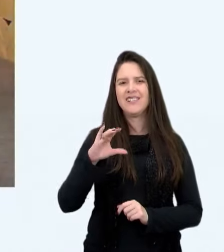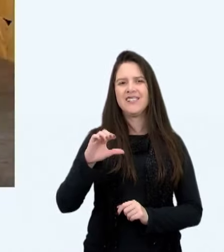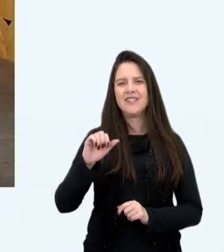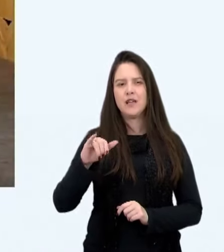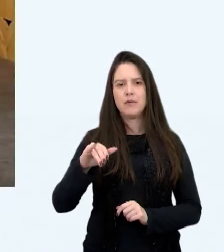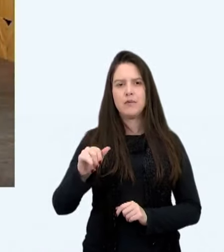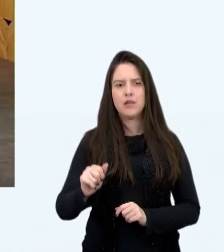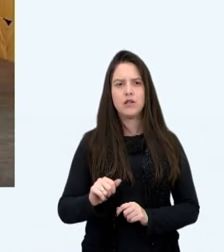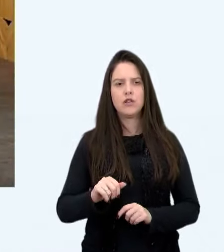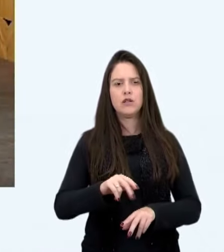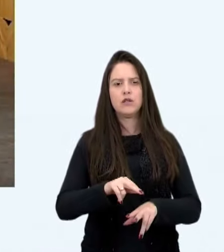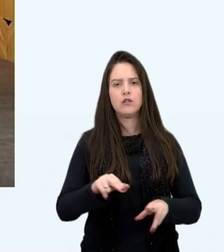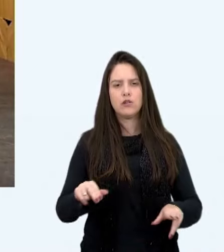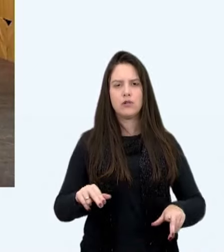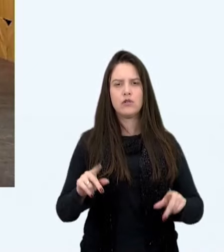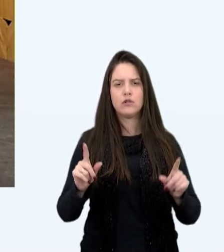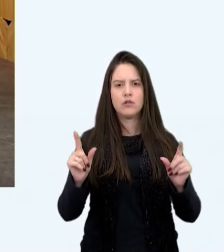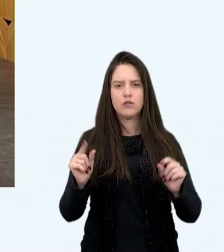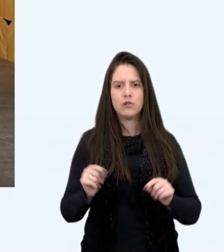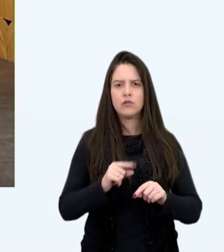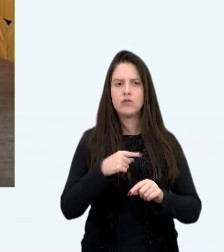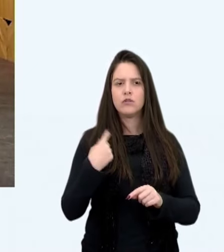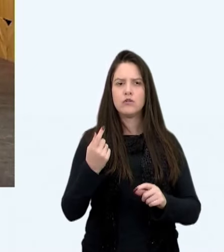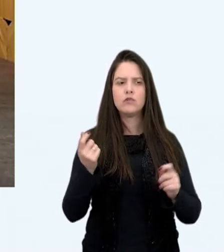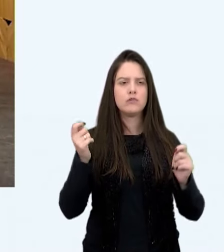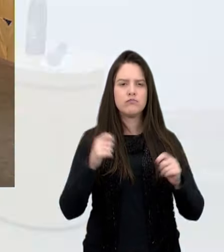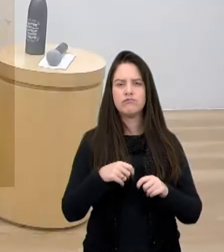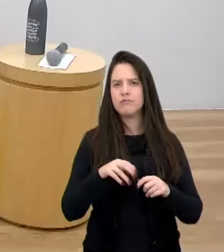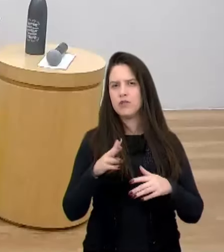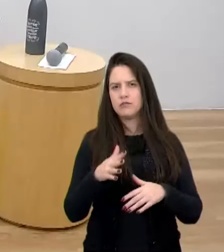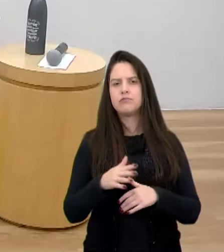em que o indivíduo vai fazer uso da insulina.